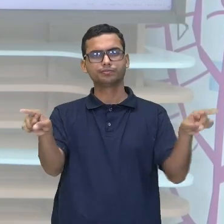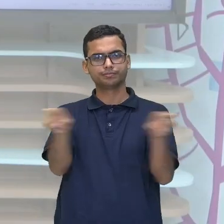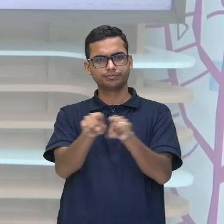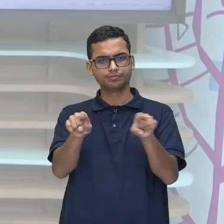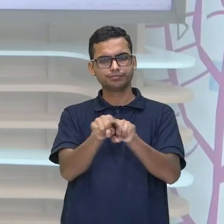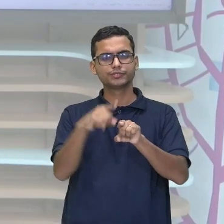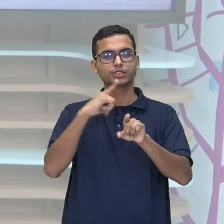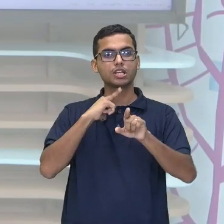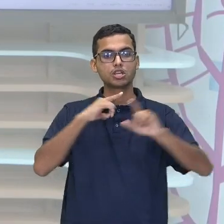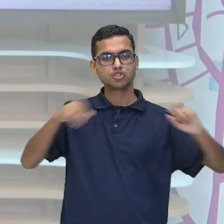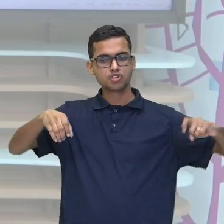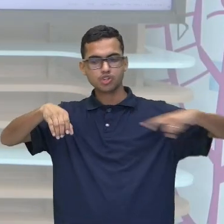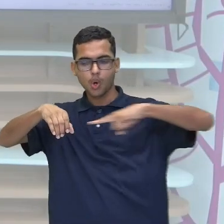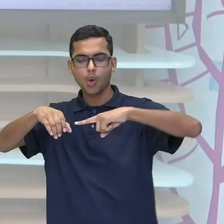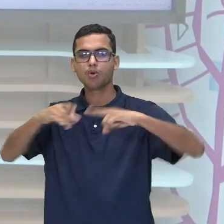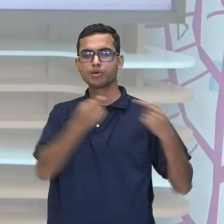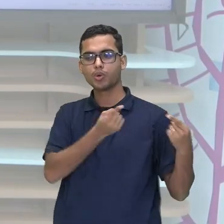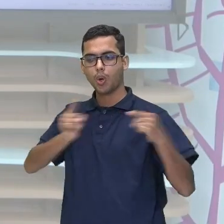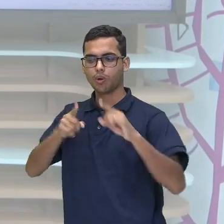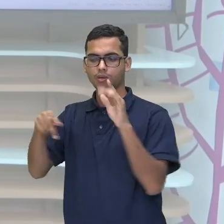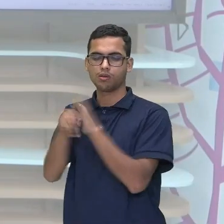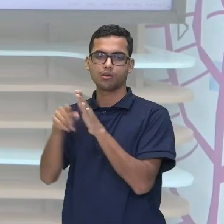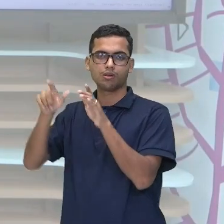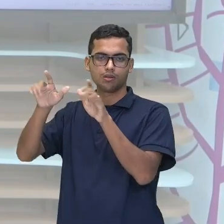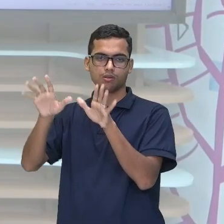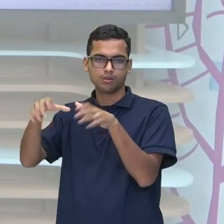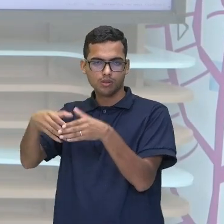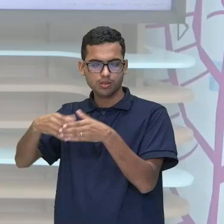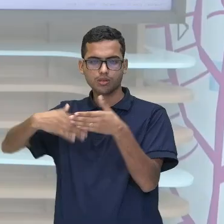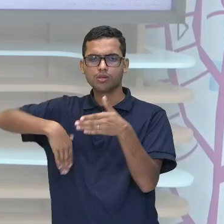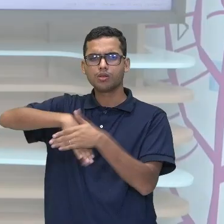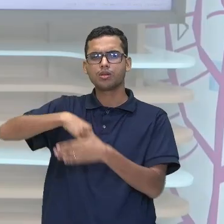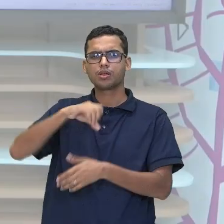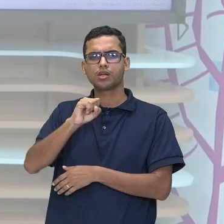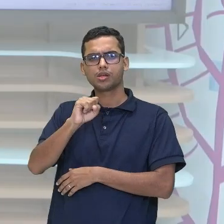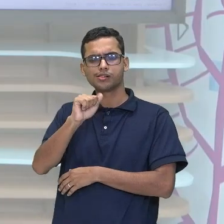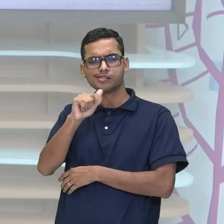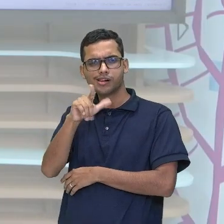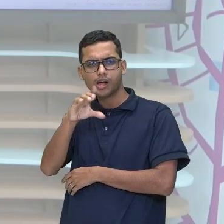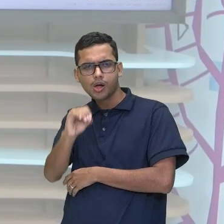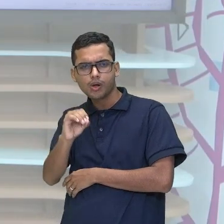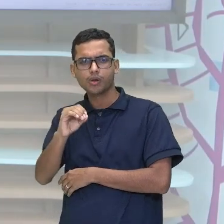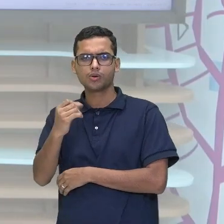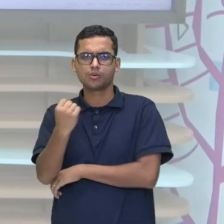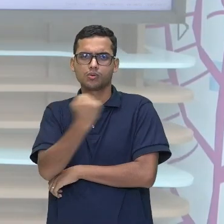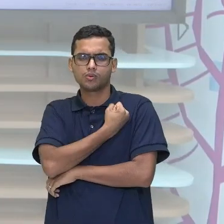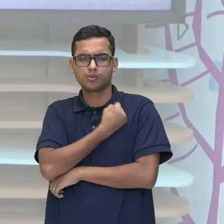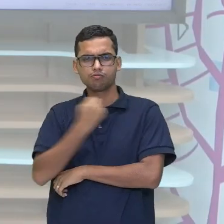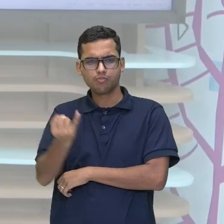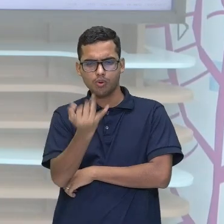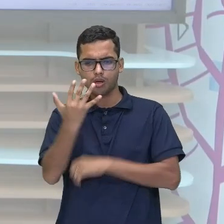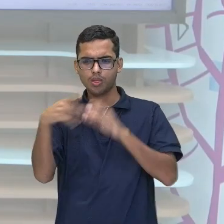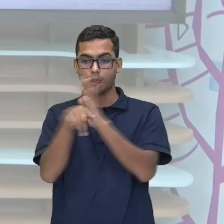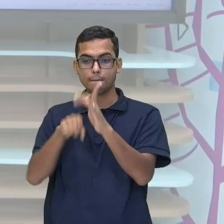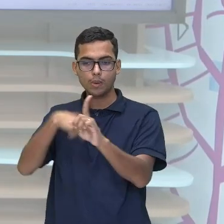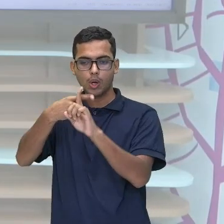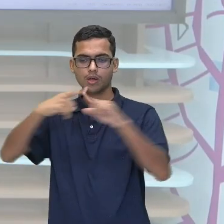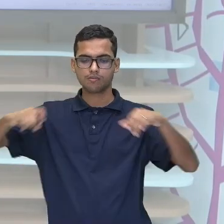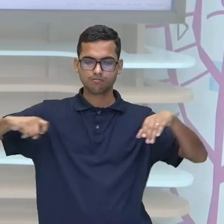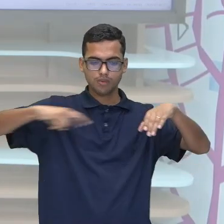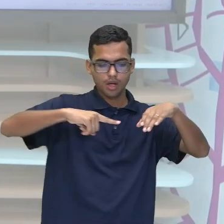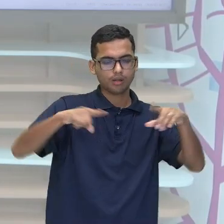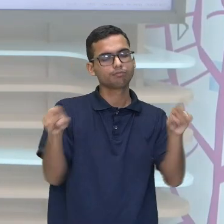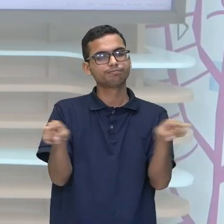sofre gols, tá ok? E o que é saldo de gols? É você fazer essa comparação entre os meus gols feitos com os meus